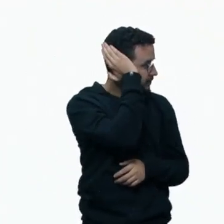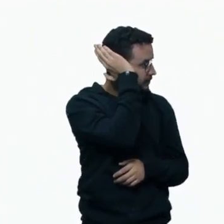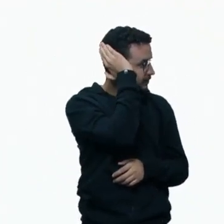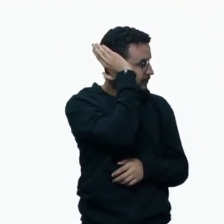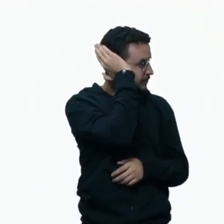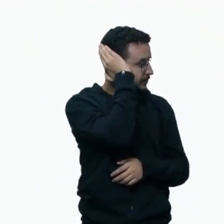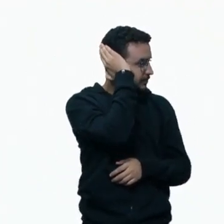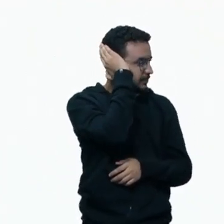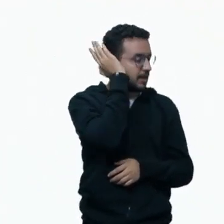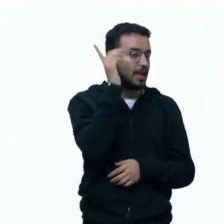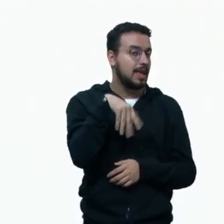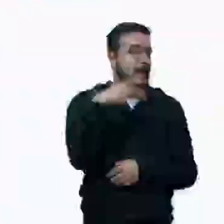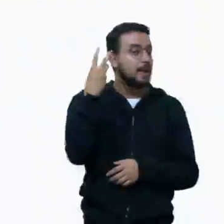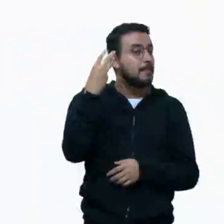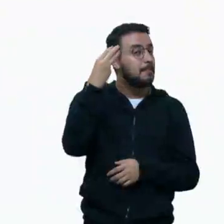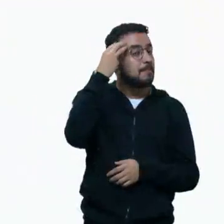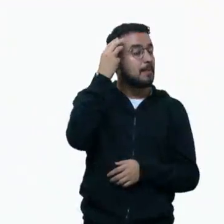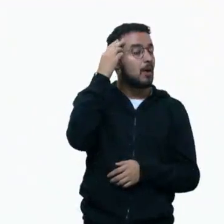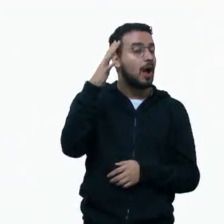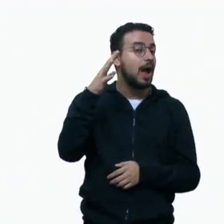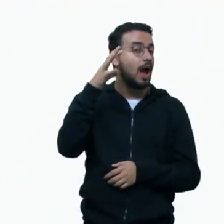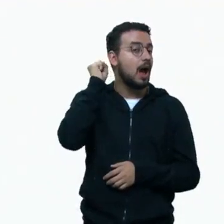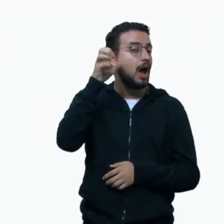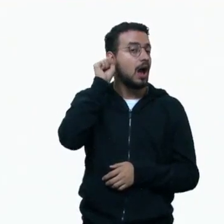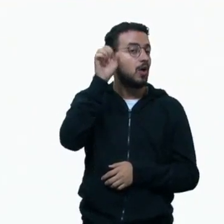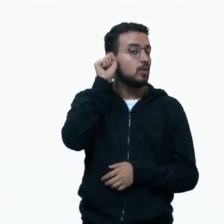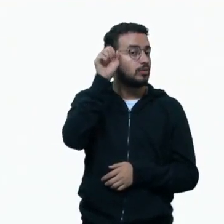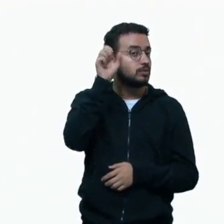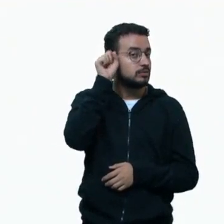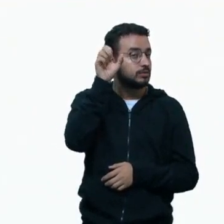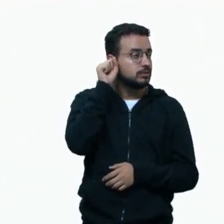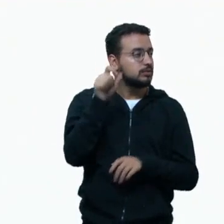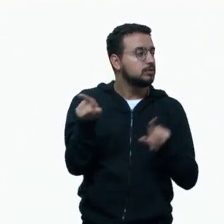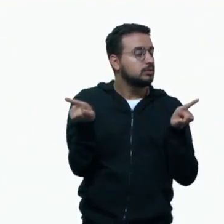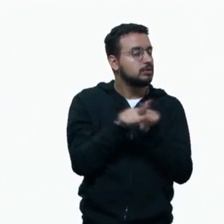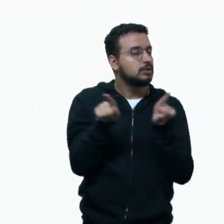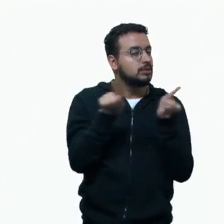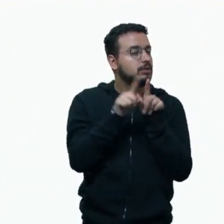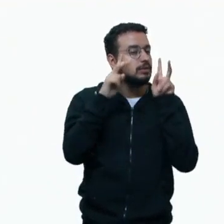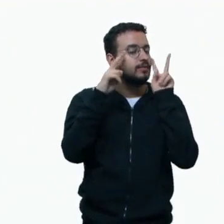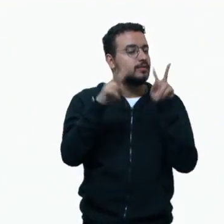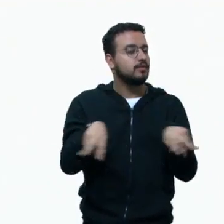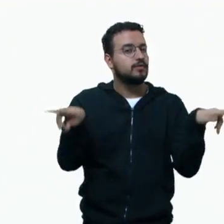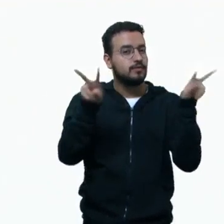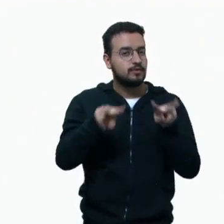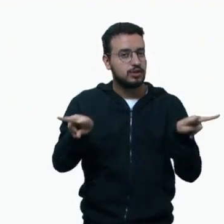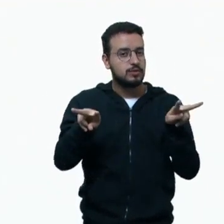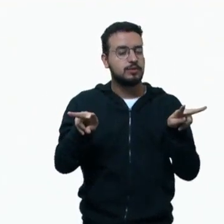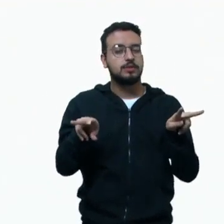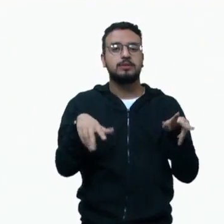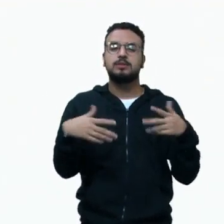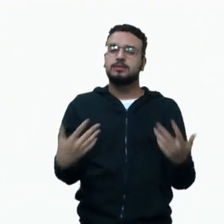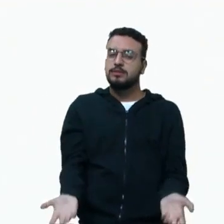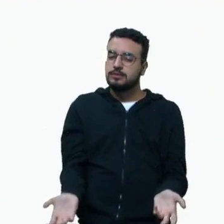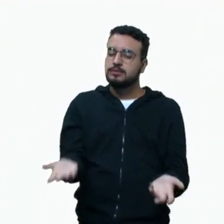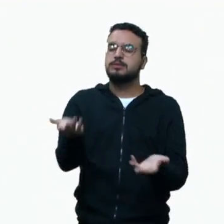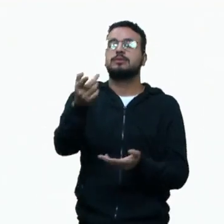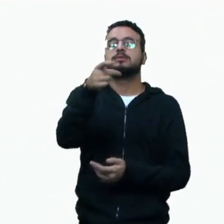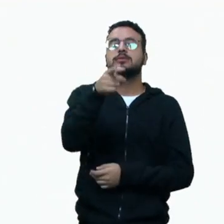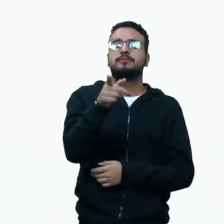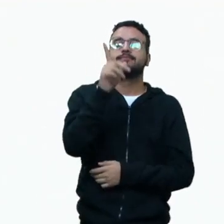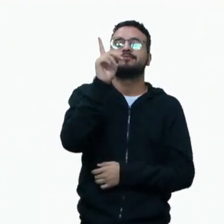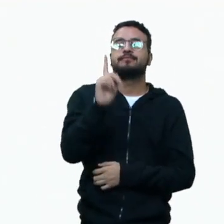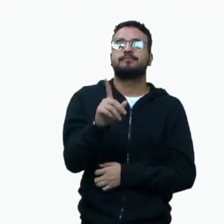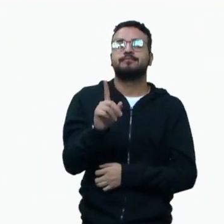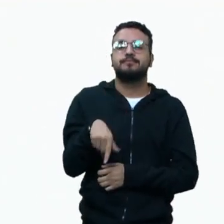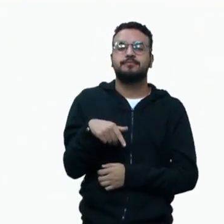de experiências auditivas e visuais. Então, quando você está